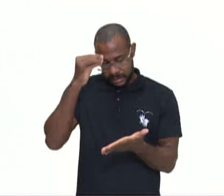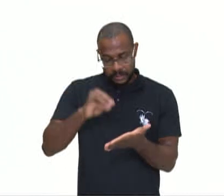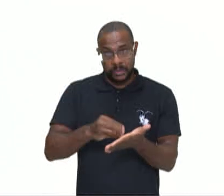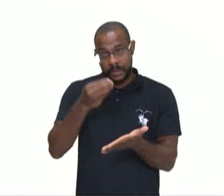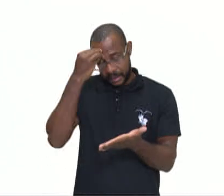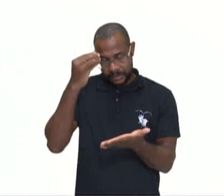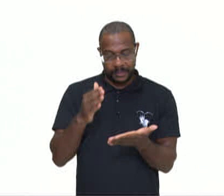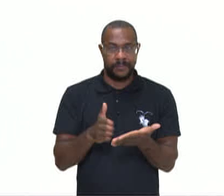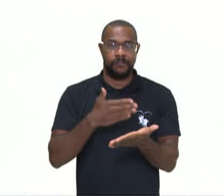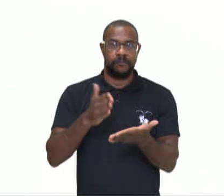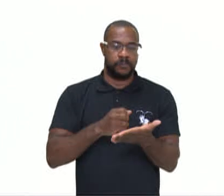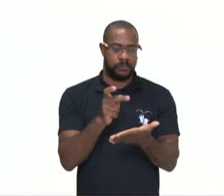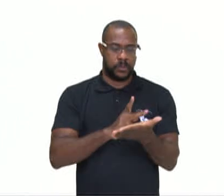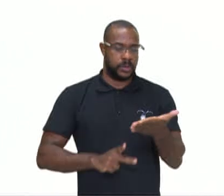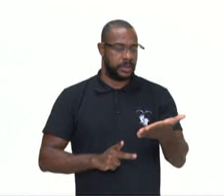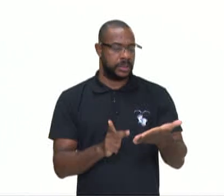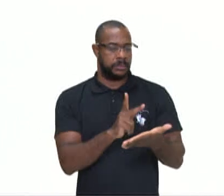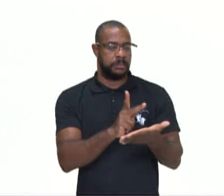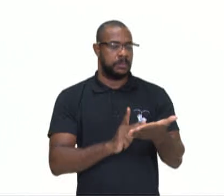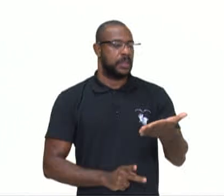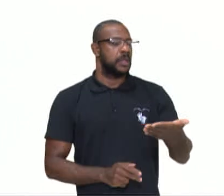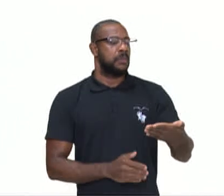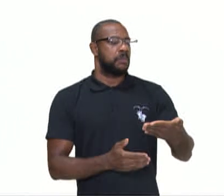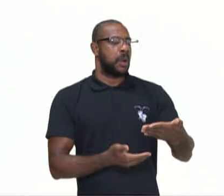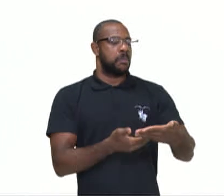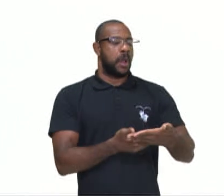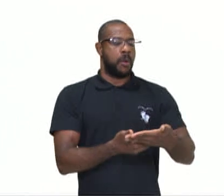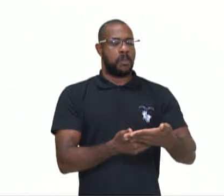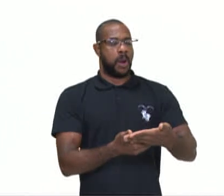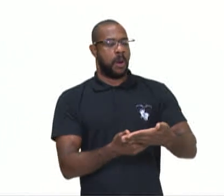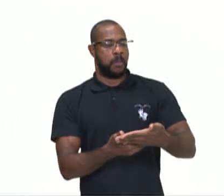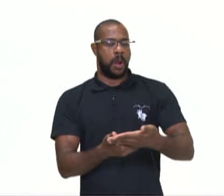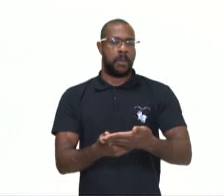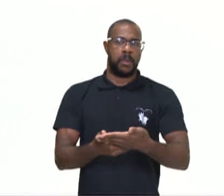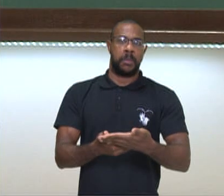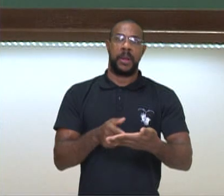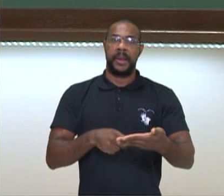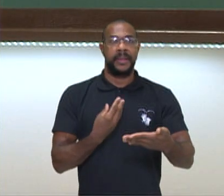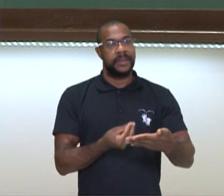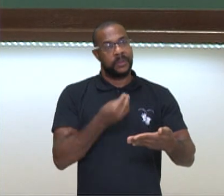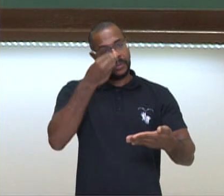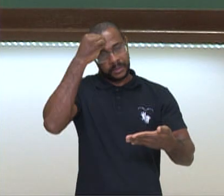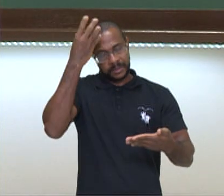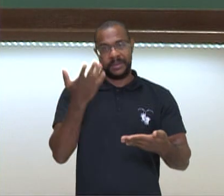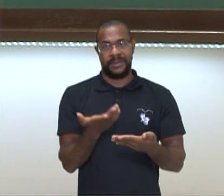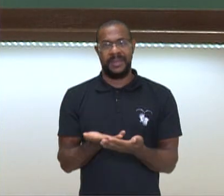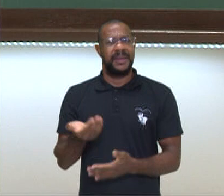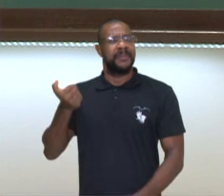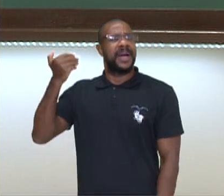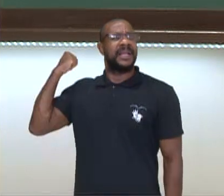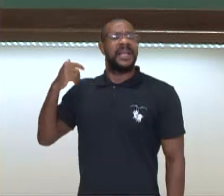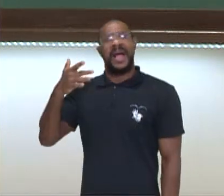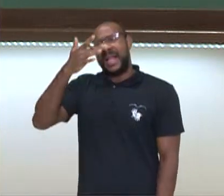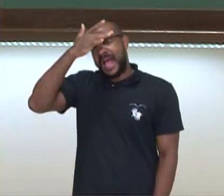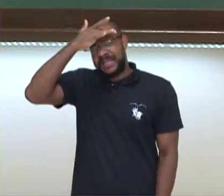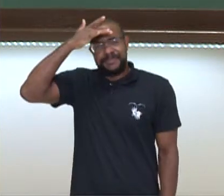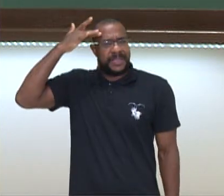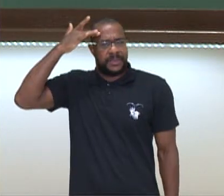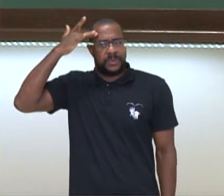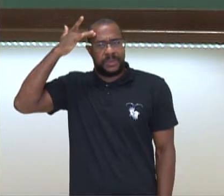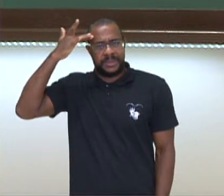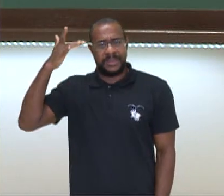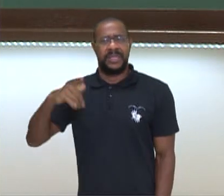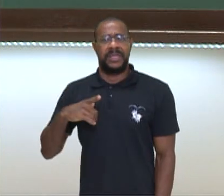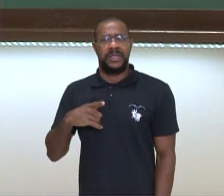toda parte. Nos sarões e salões literários da época, o pessoal se reunia para ouvir poesia. Olha